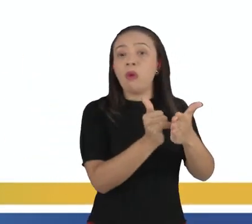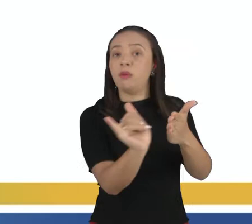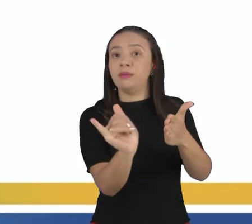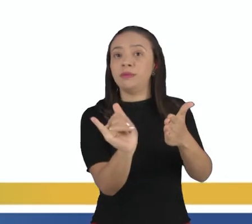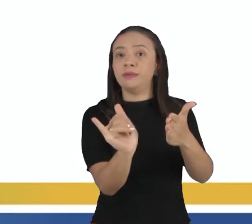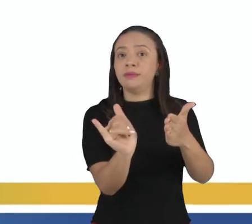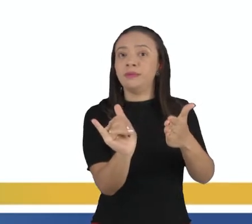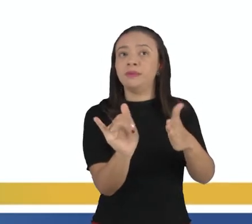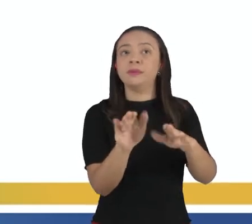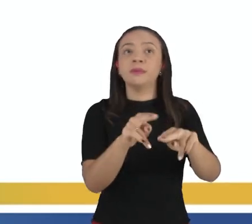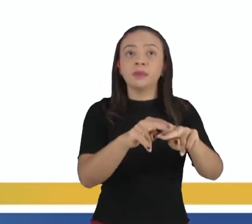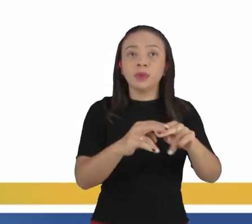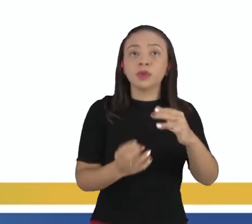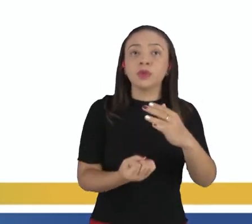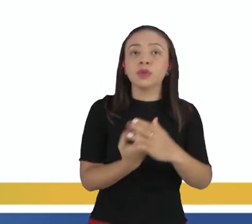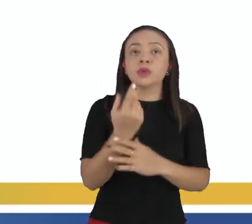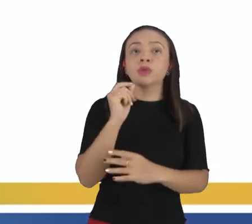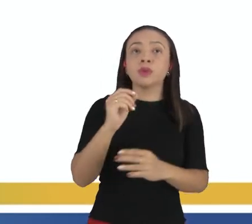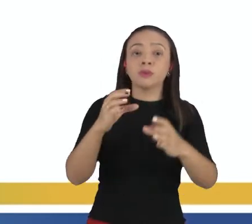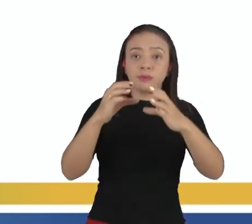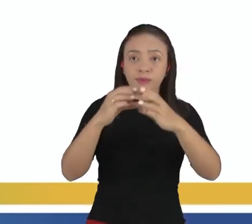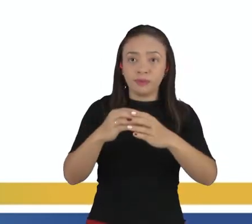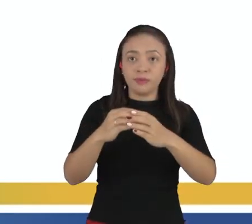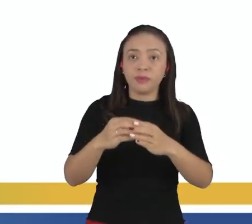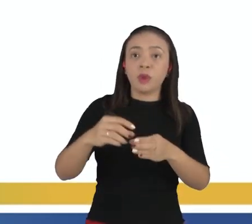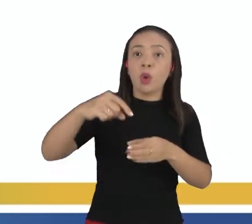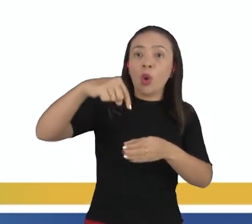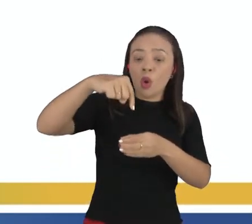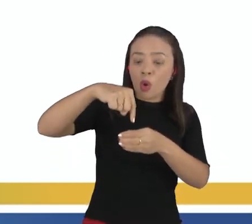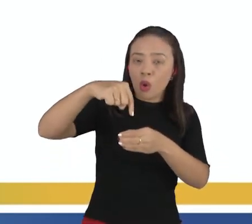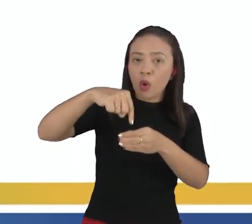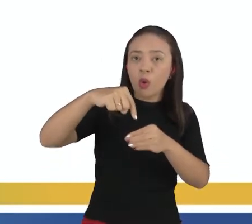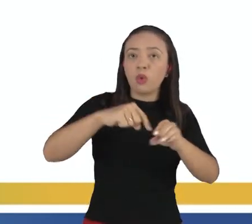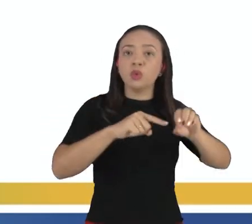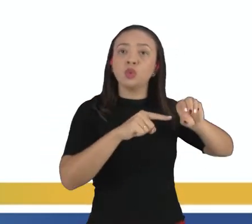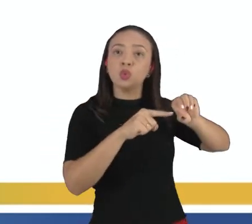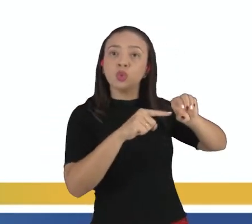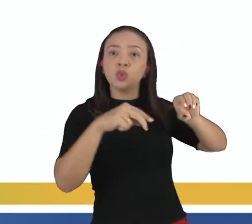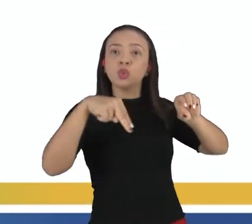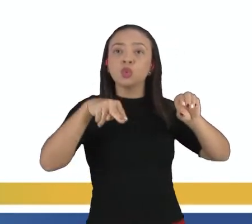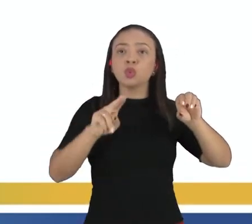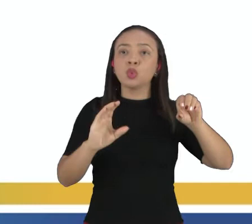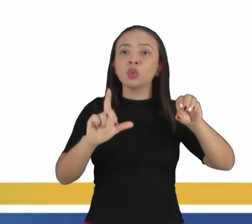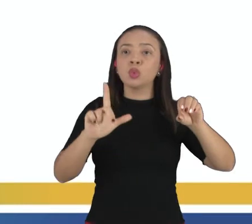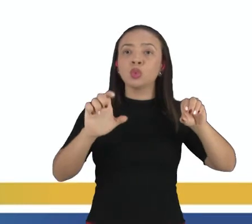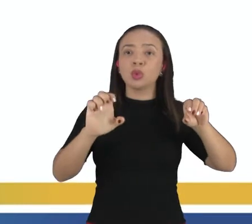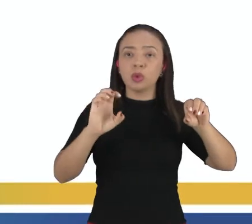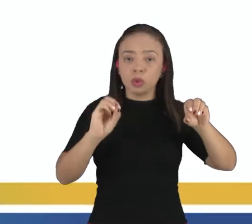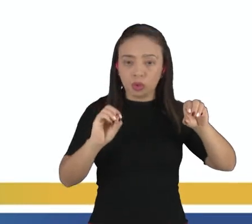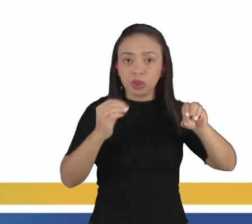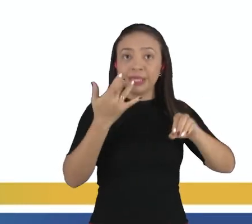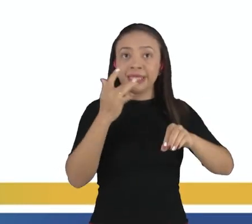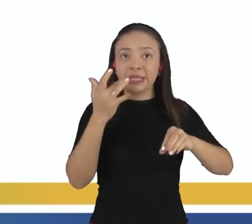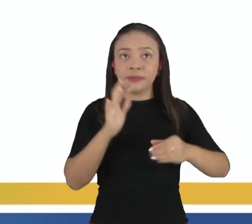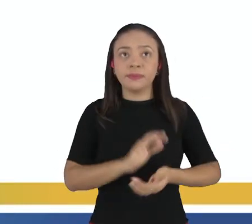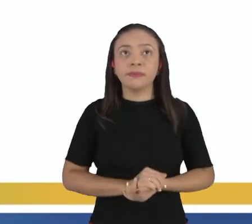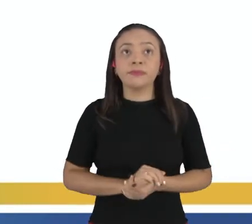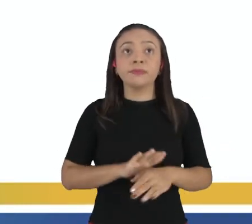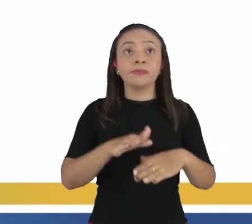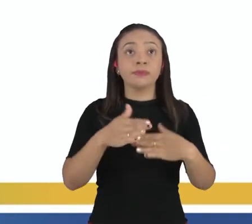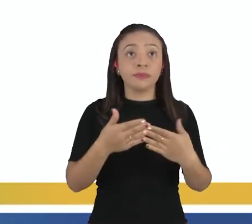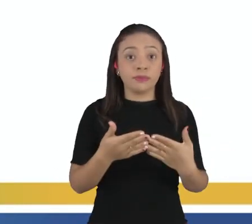nós temos aqui a presença do núcleo de átomos de ouro. Então, após esse experimento, ele teve as